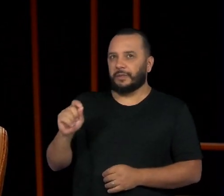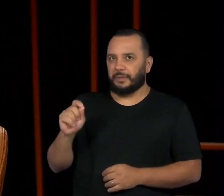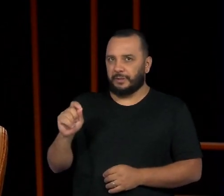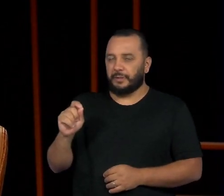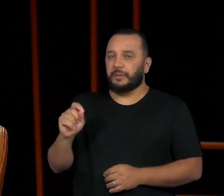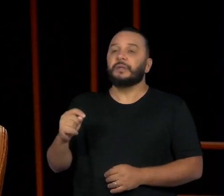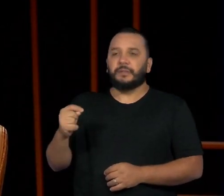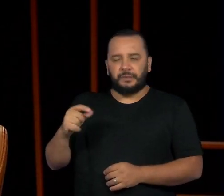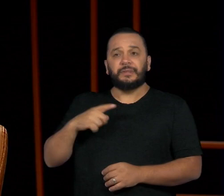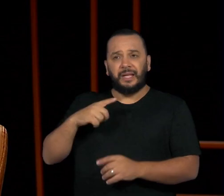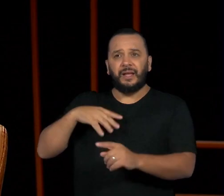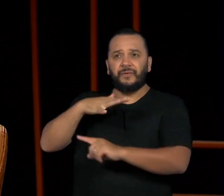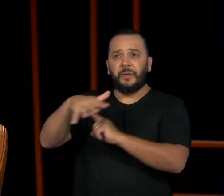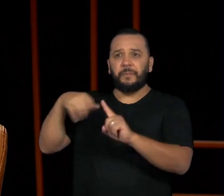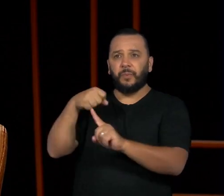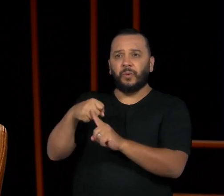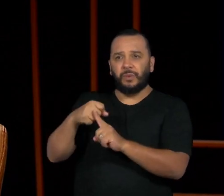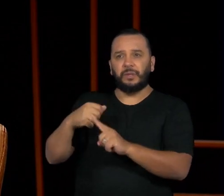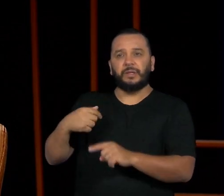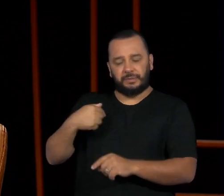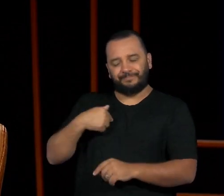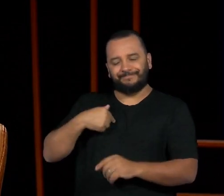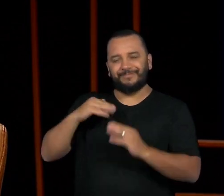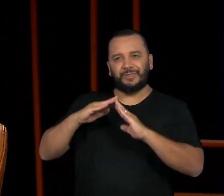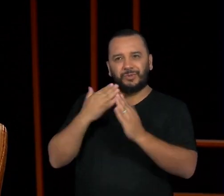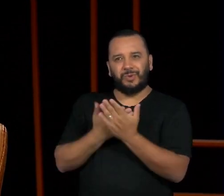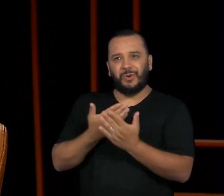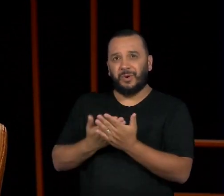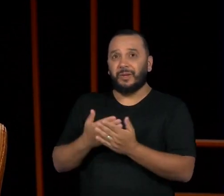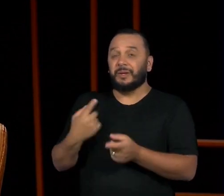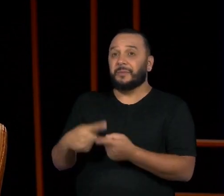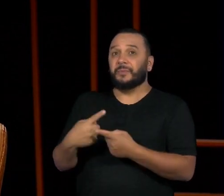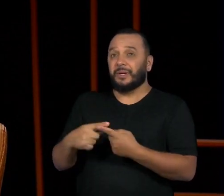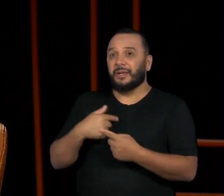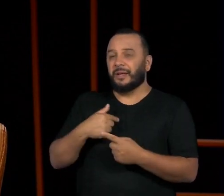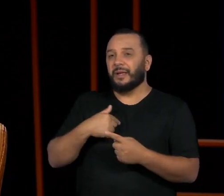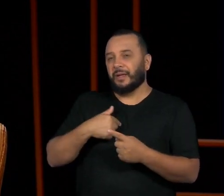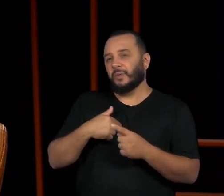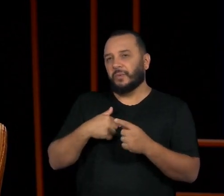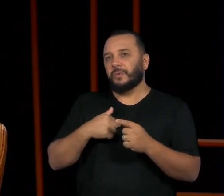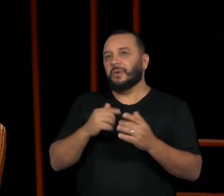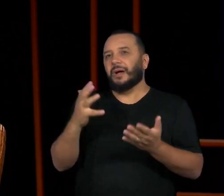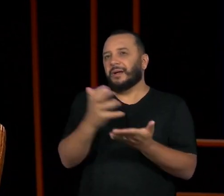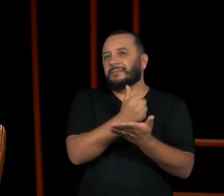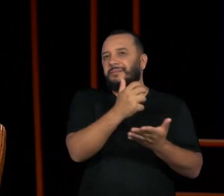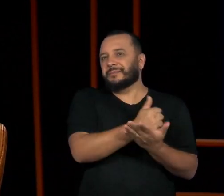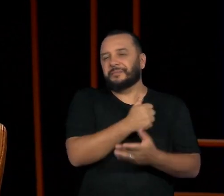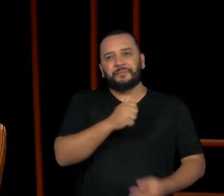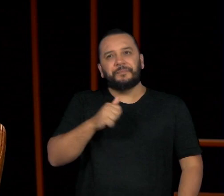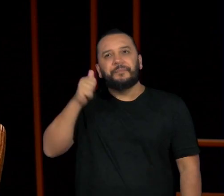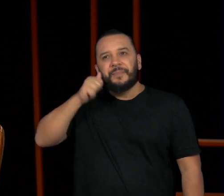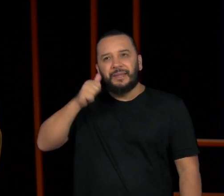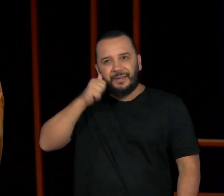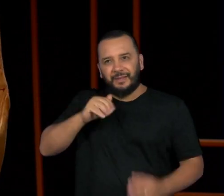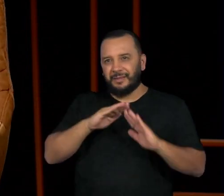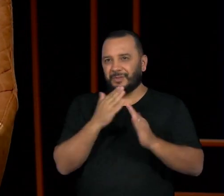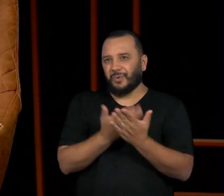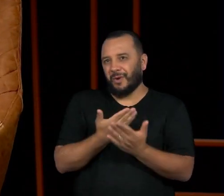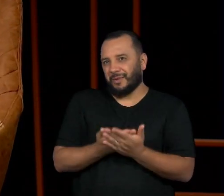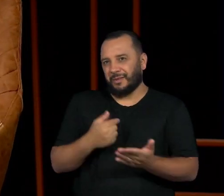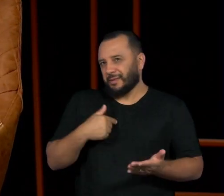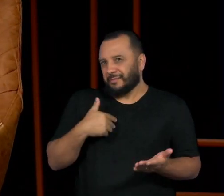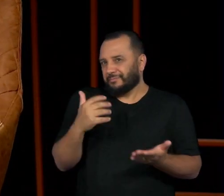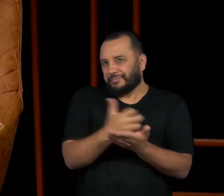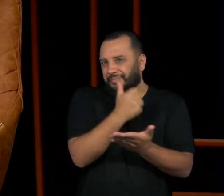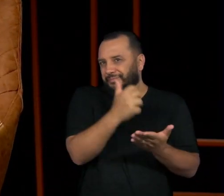Eu sofri um bullying muito curioso na escola. Eu tinha fama de namorar meninas na escola. E, curiosamente, eu realmente